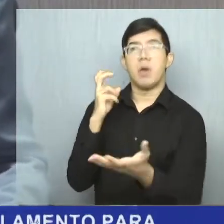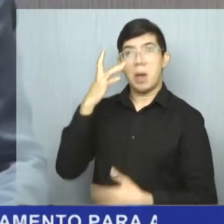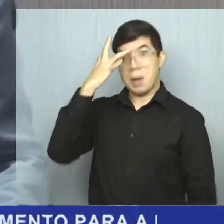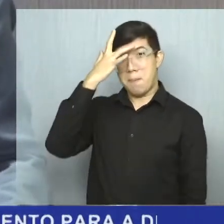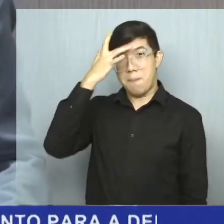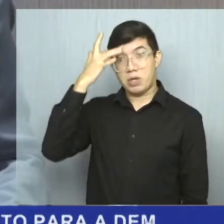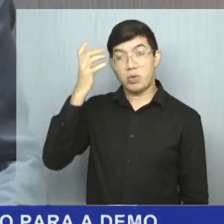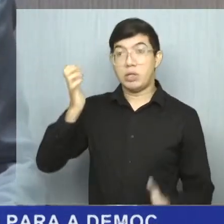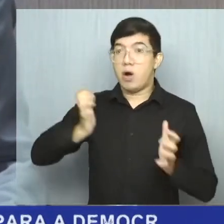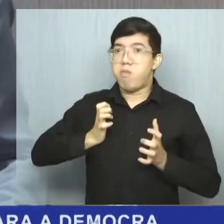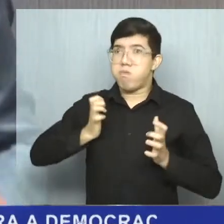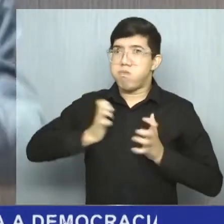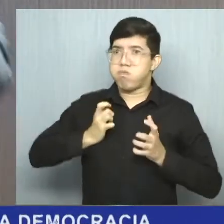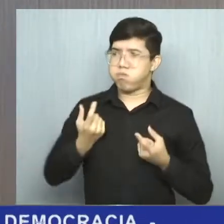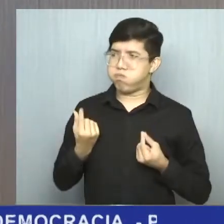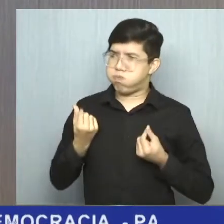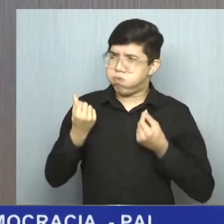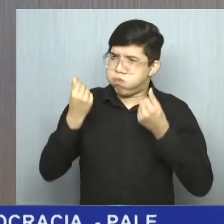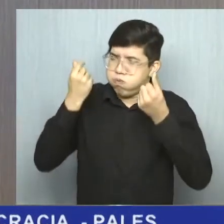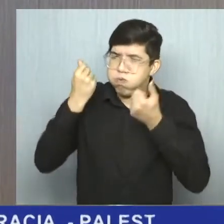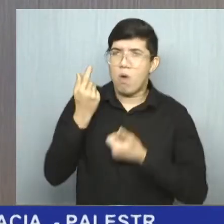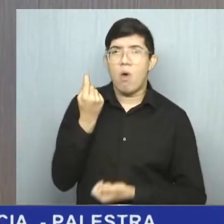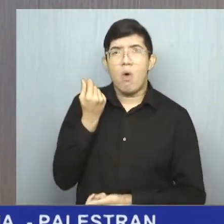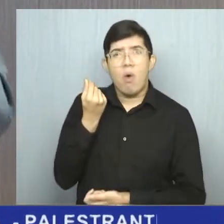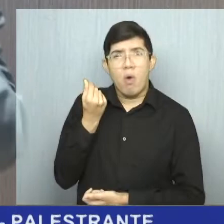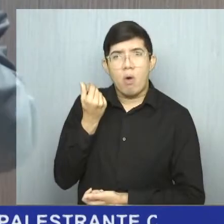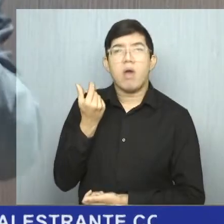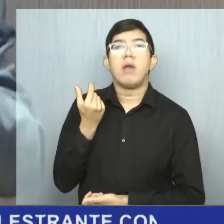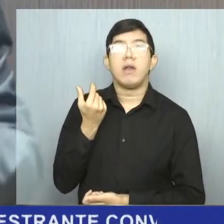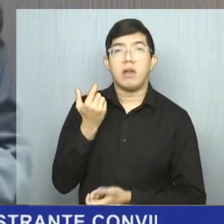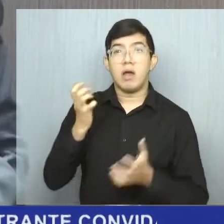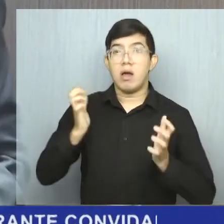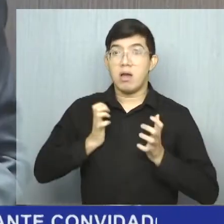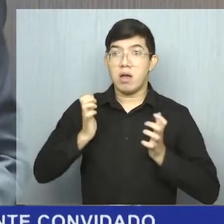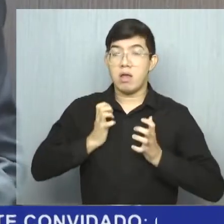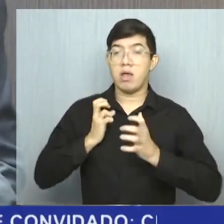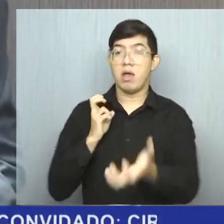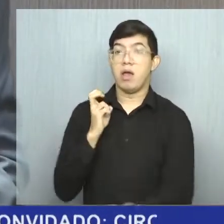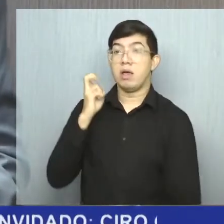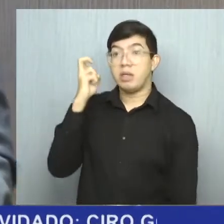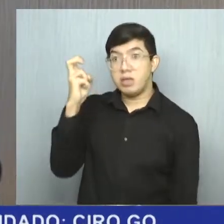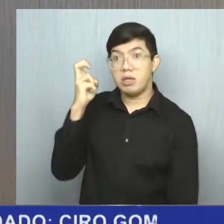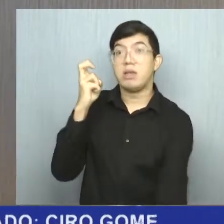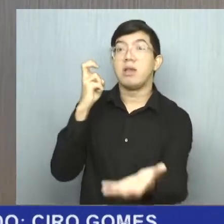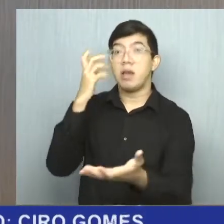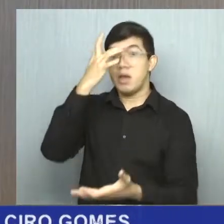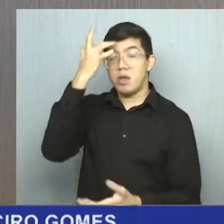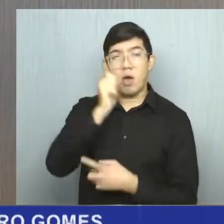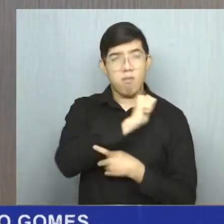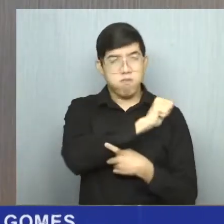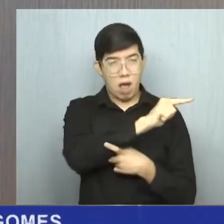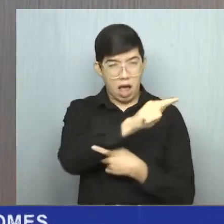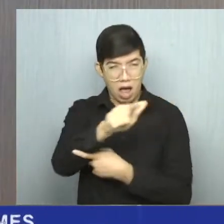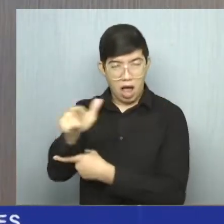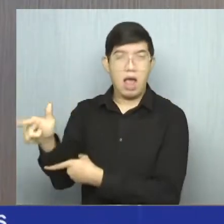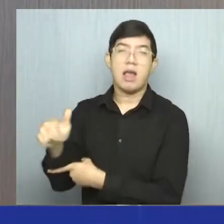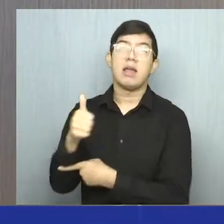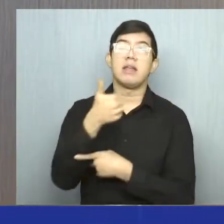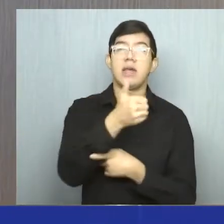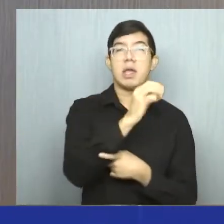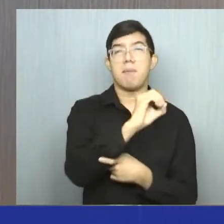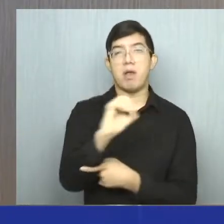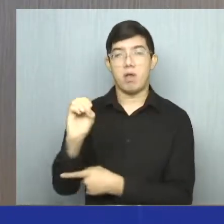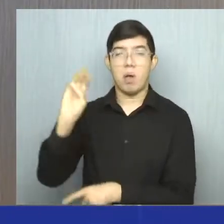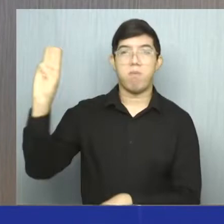Essa é a verdade do Brasil, desembargador. 5 pessoas hoje têm a riqueza equivalente aos 100 milhões de brasileiros mais pobres e de classe